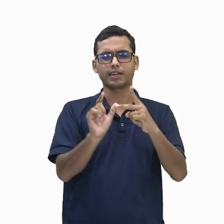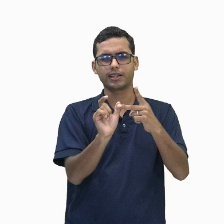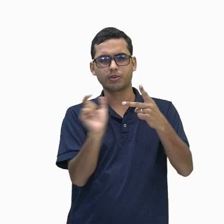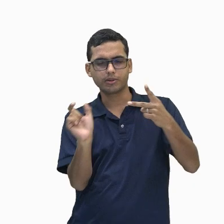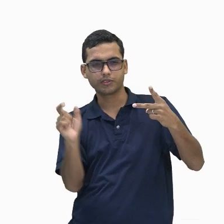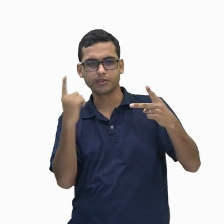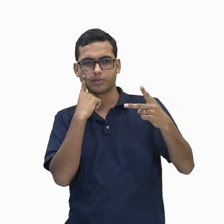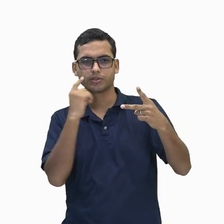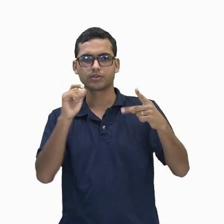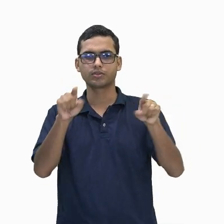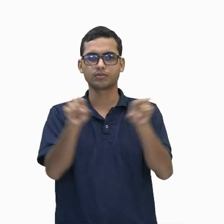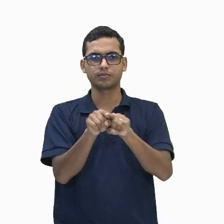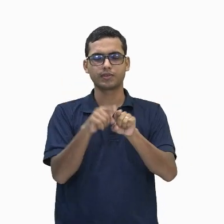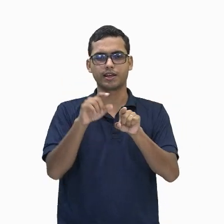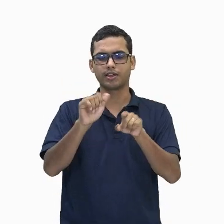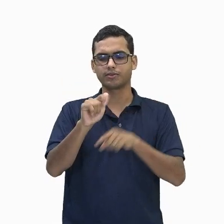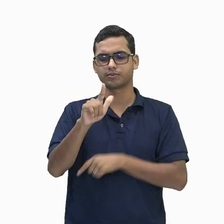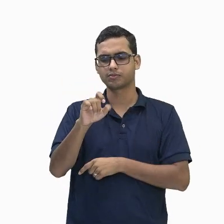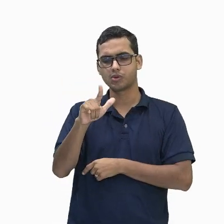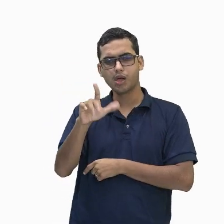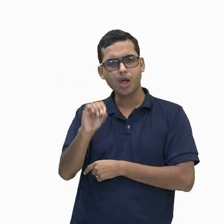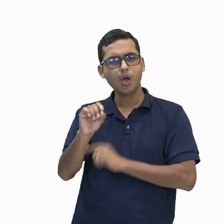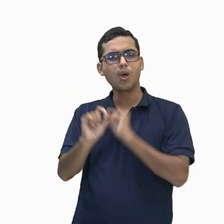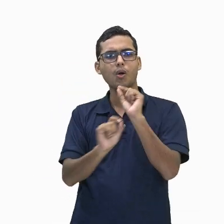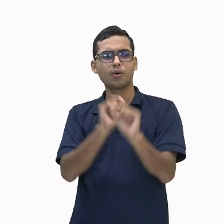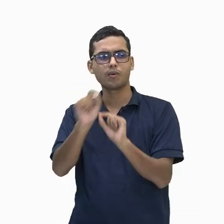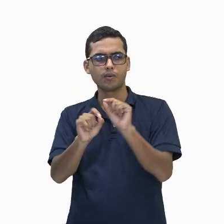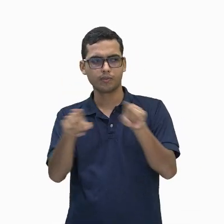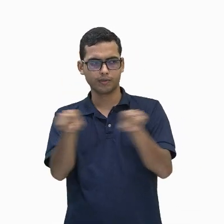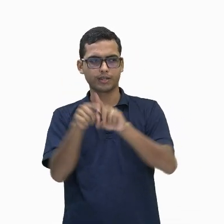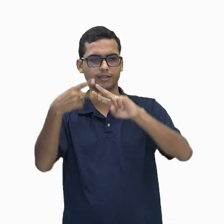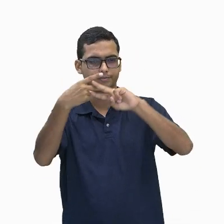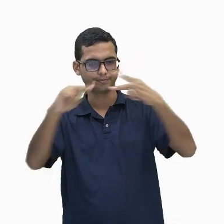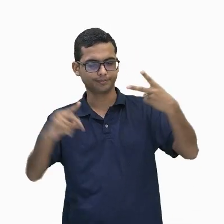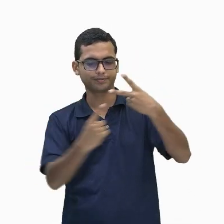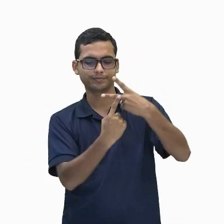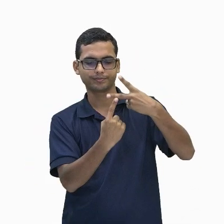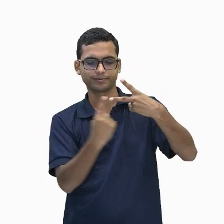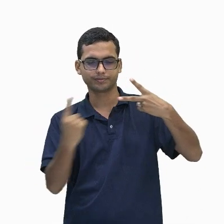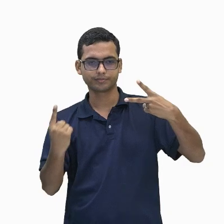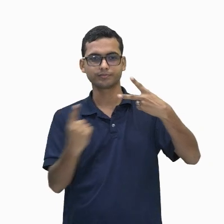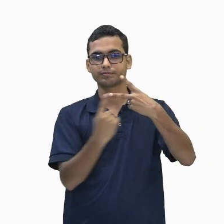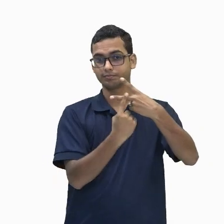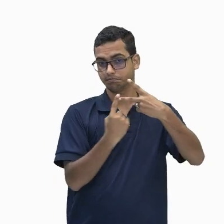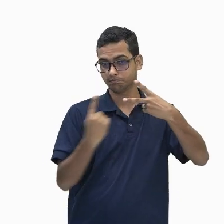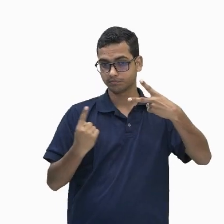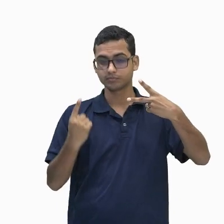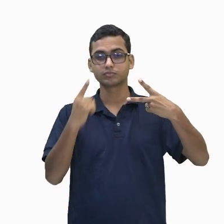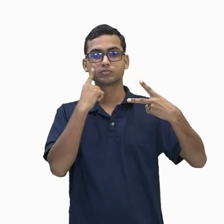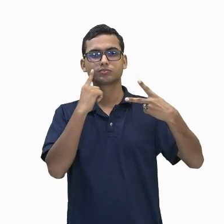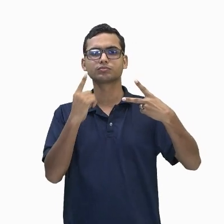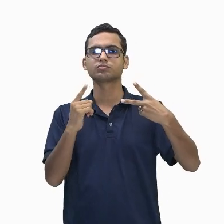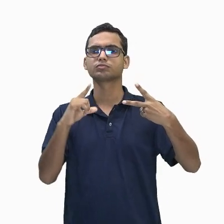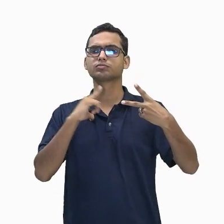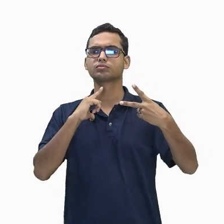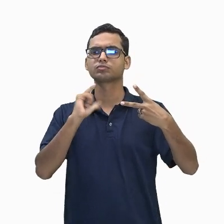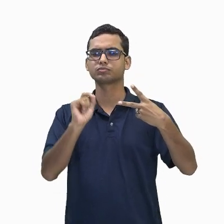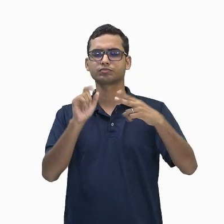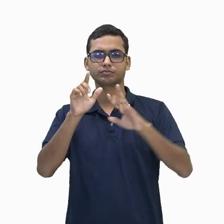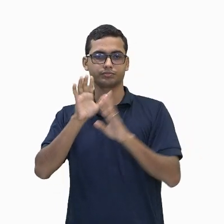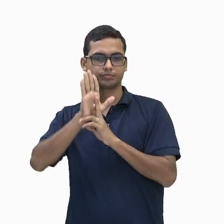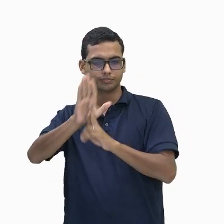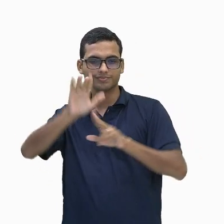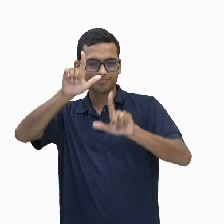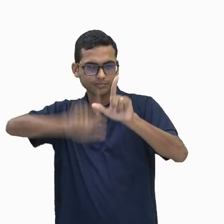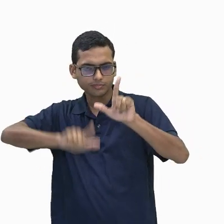DNA, é as informações que nós trazemos. Lembre-se, ele será representado lá por letras, que estarão